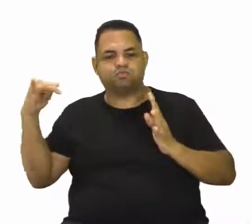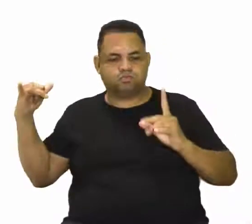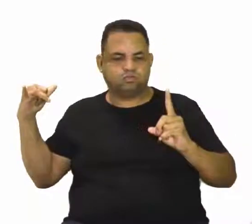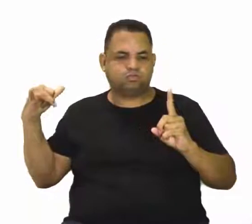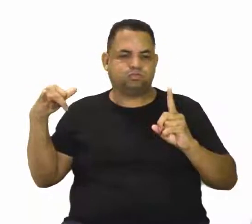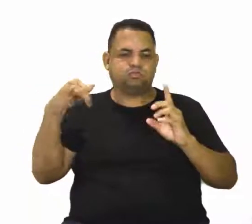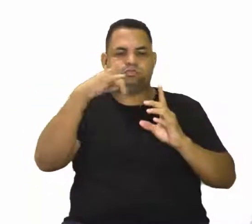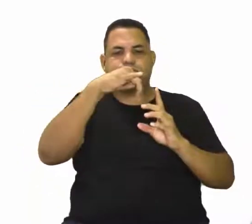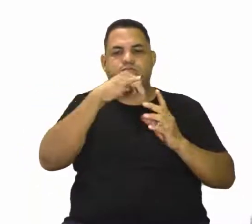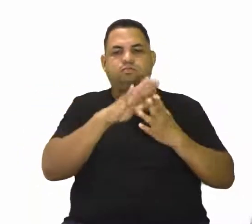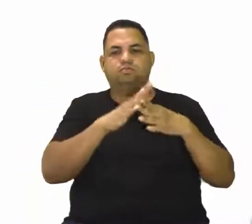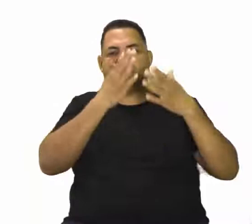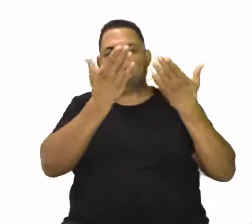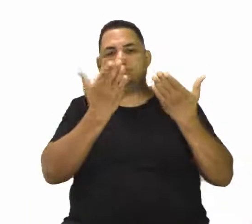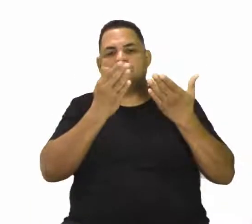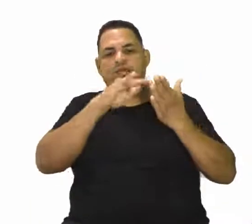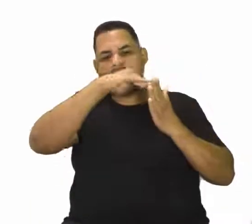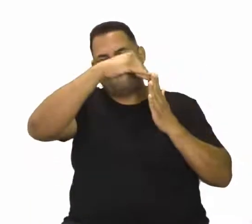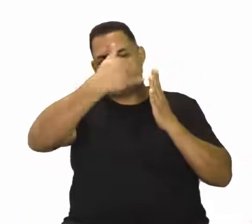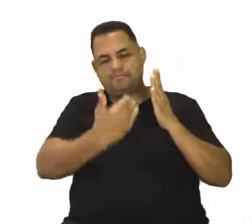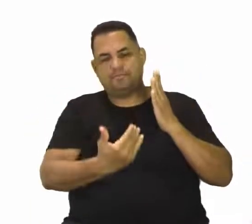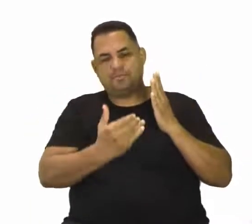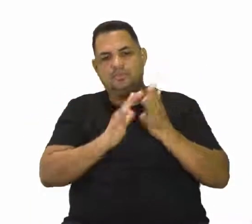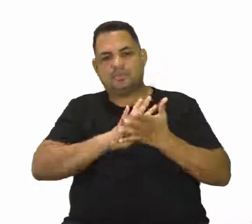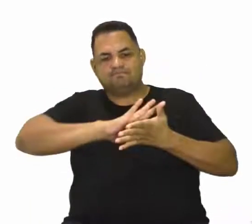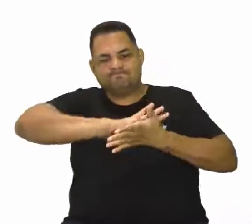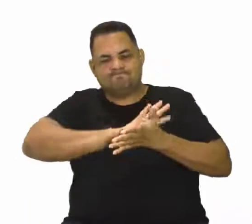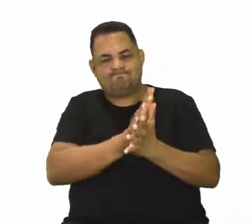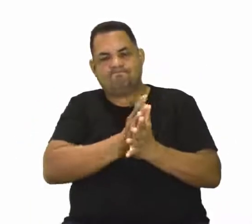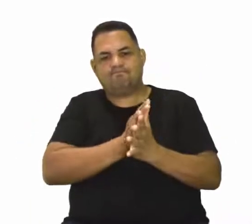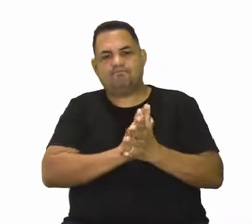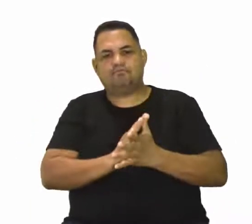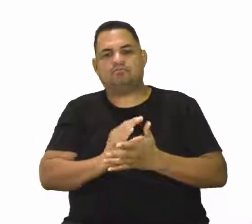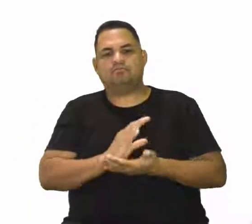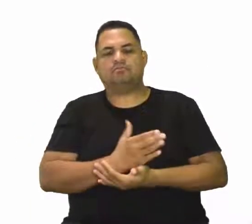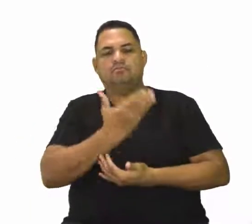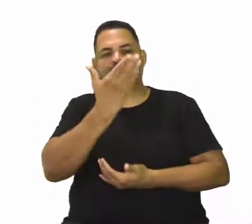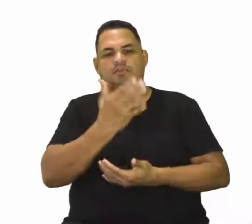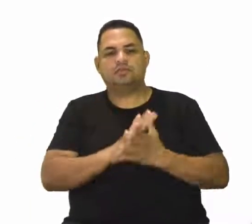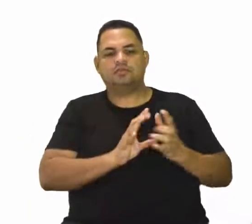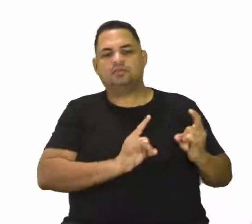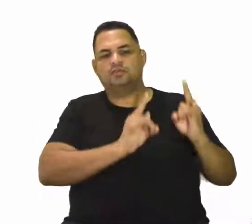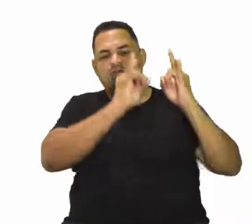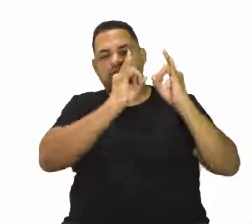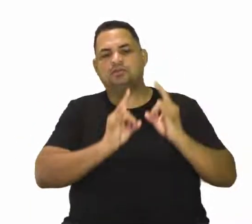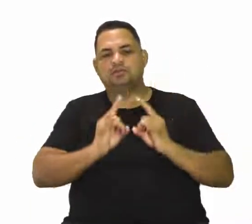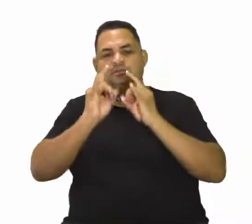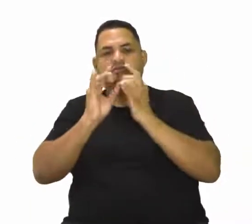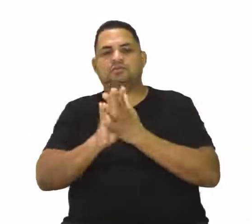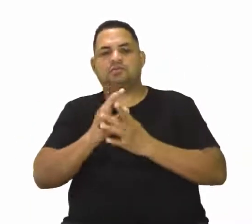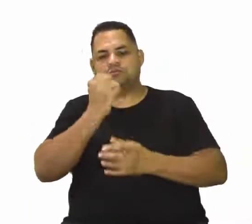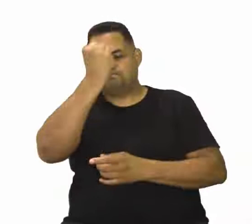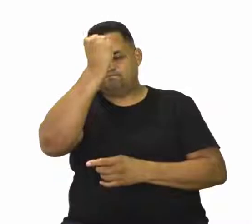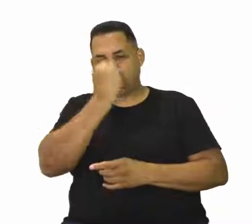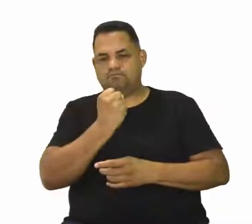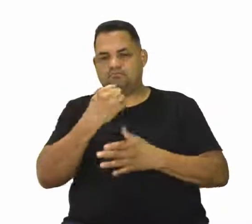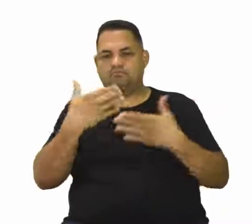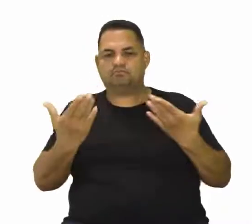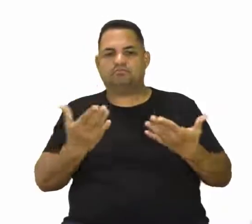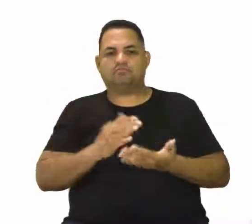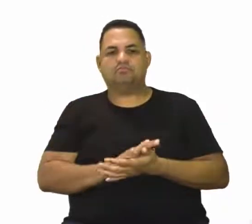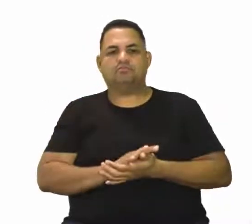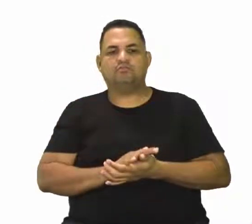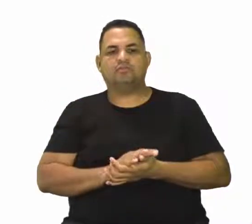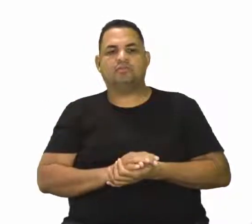um tombamento destruição da World Trade Center pelos terroristas e